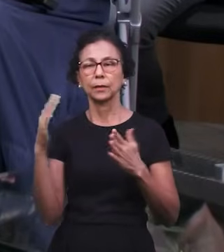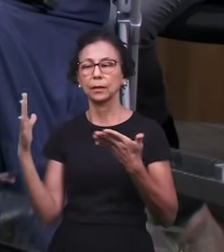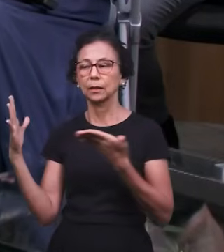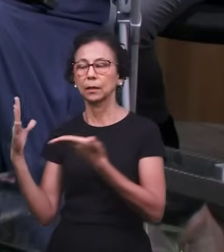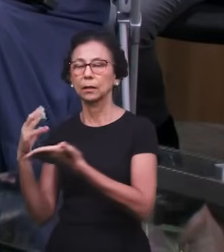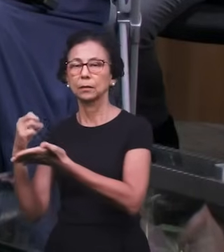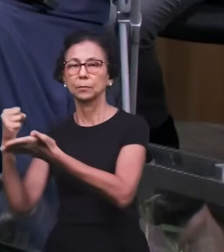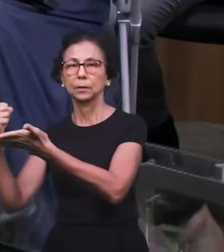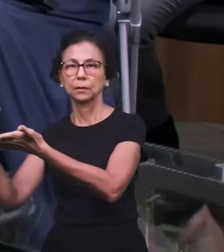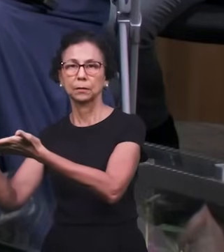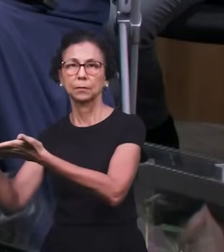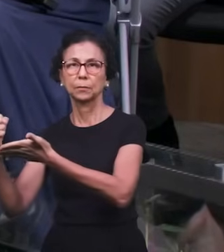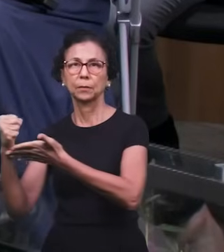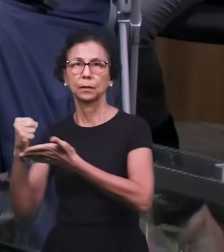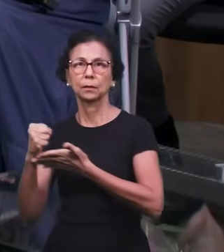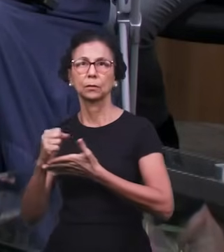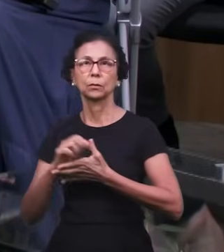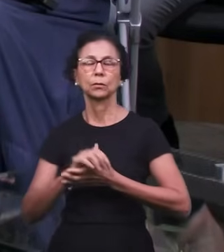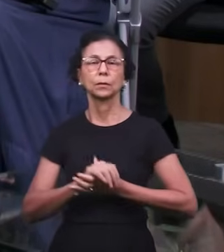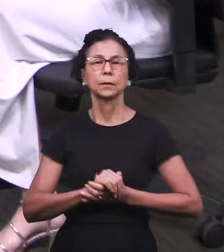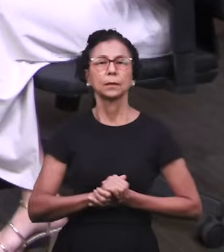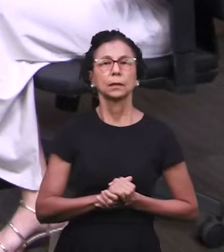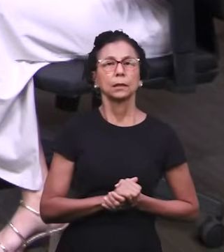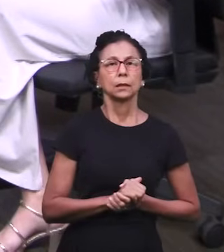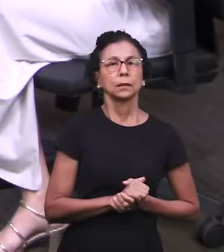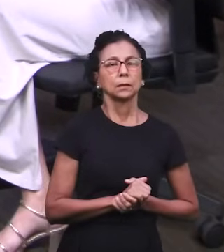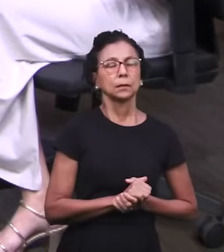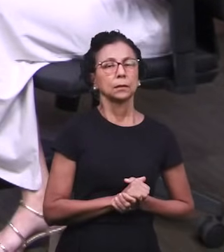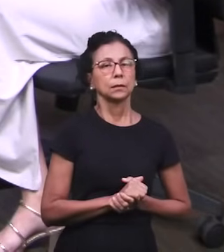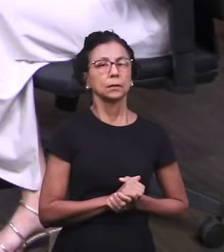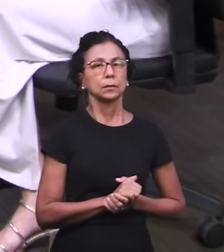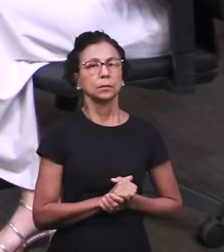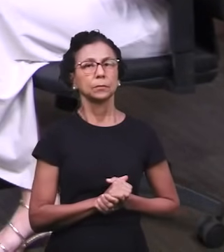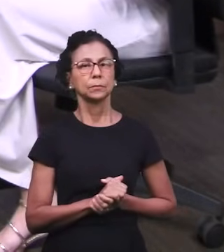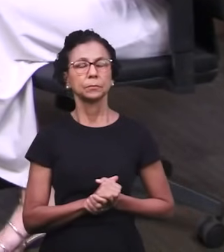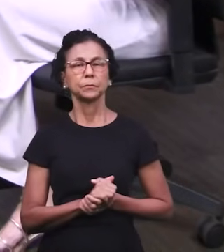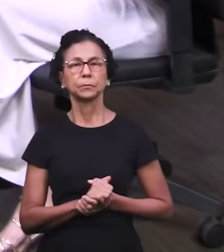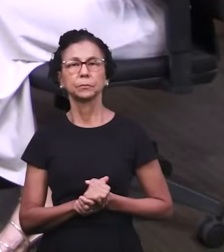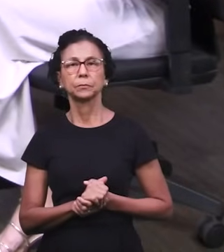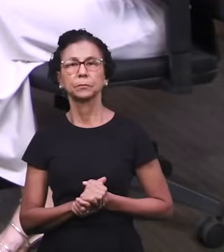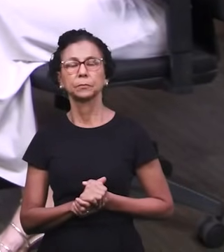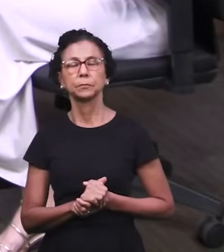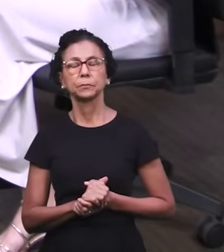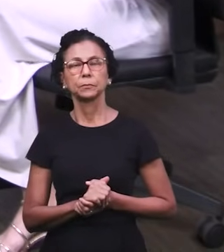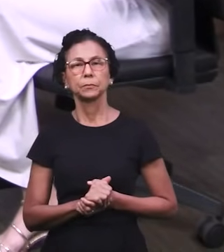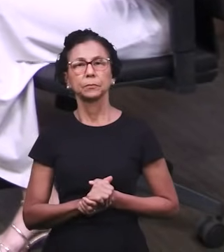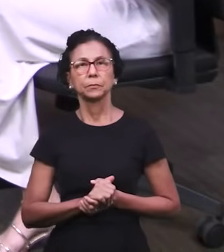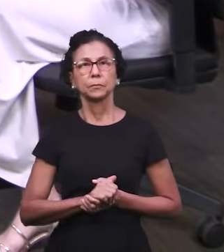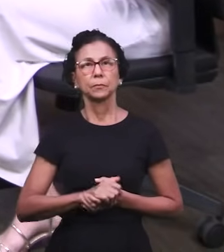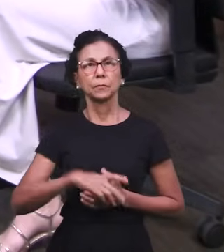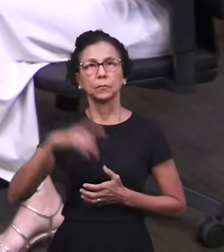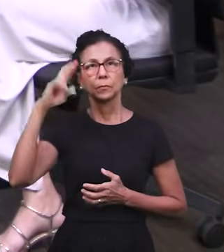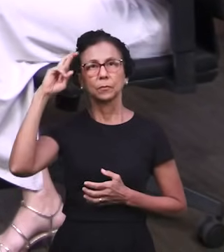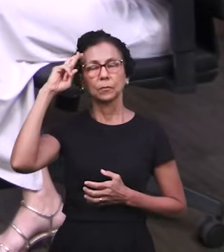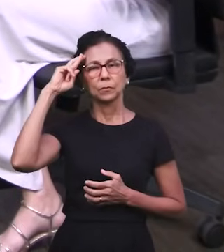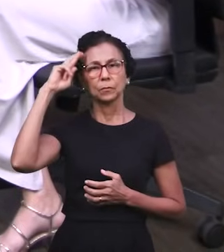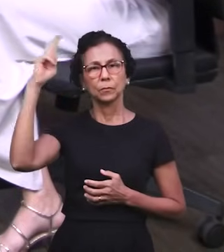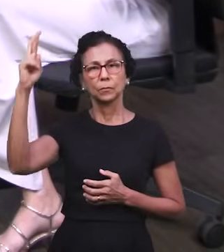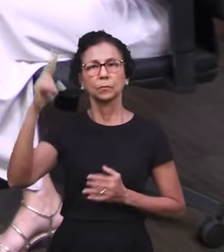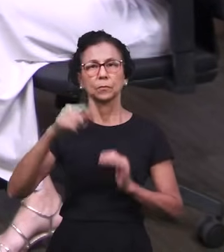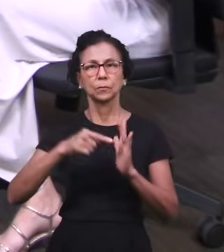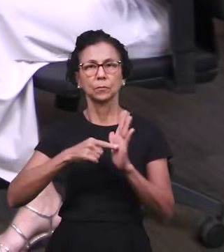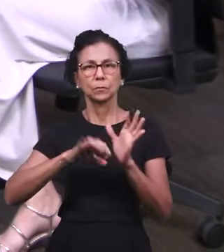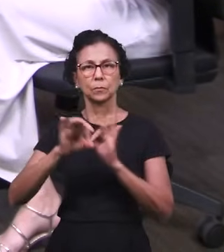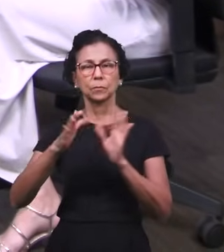forma clara o projeto de salvação dele para a nossa vida, para a vida do homem. Na palavra de